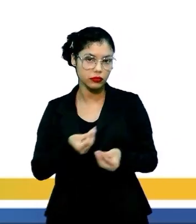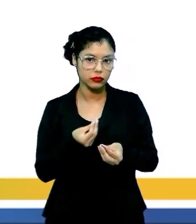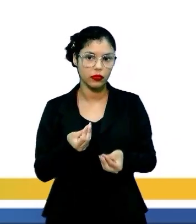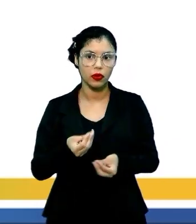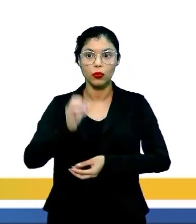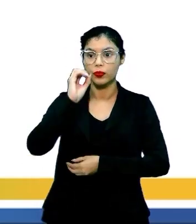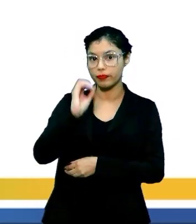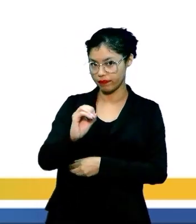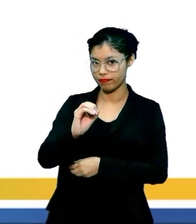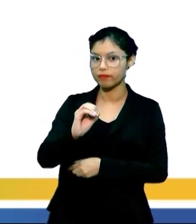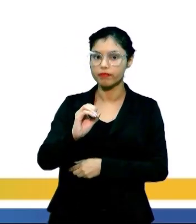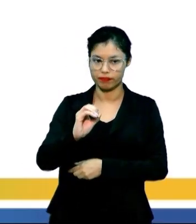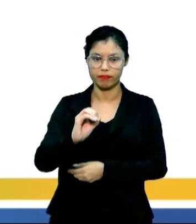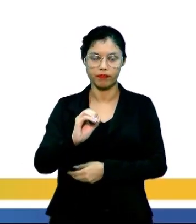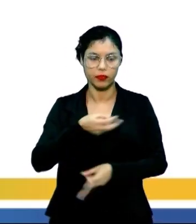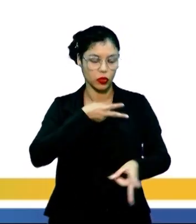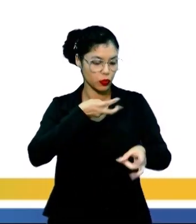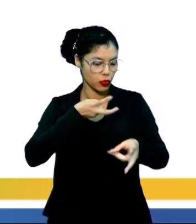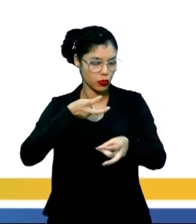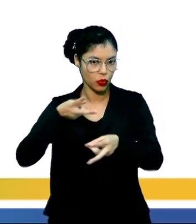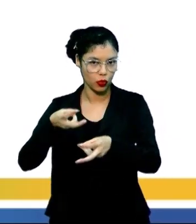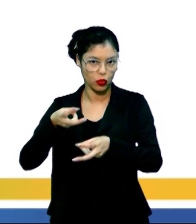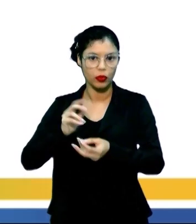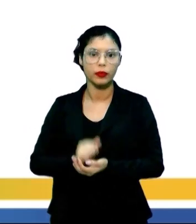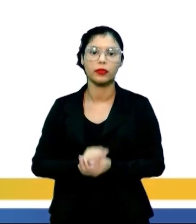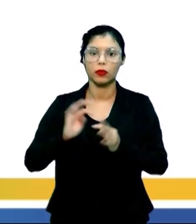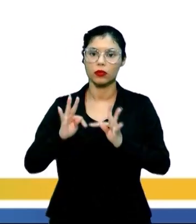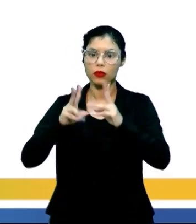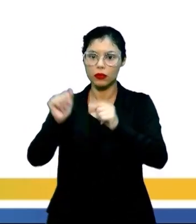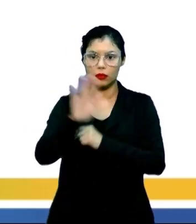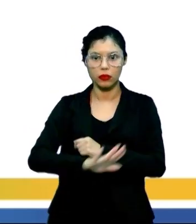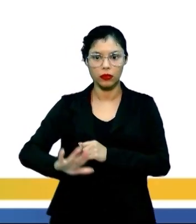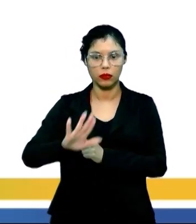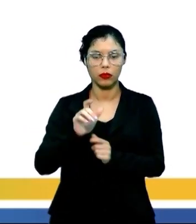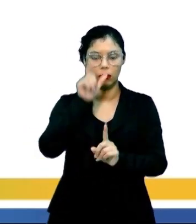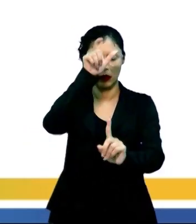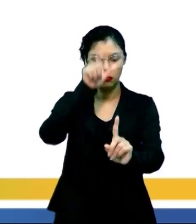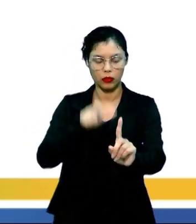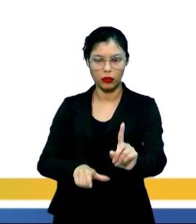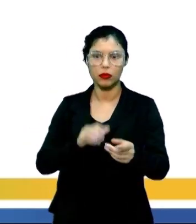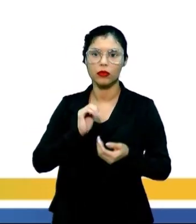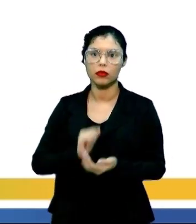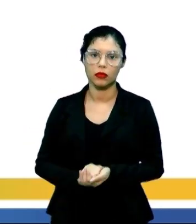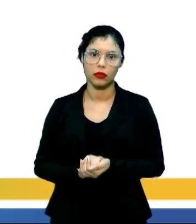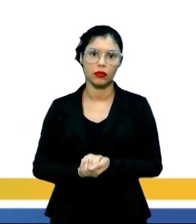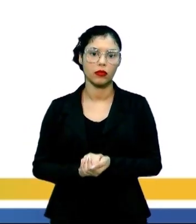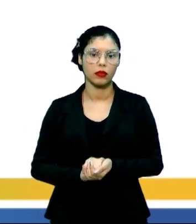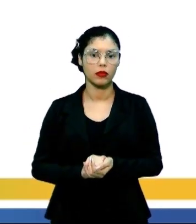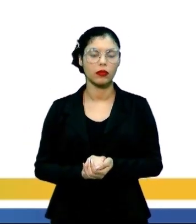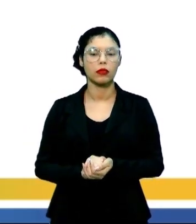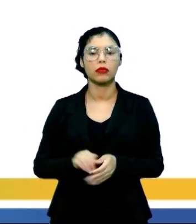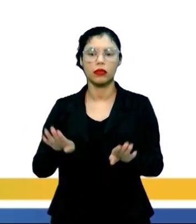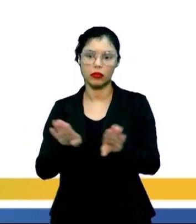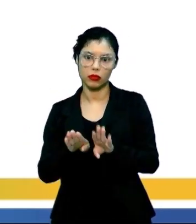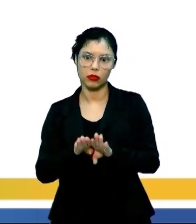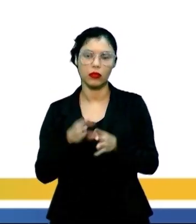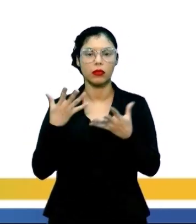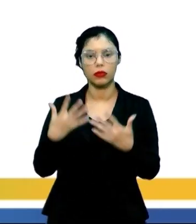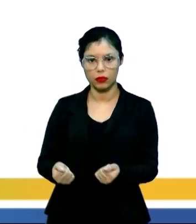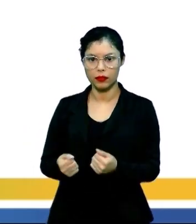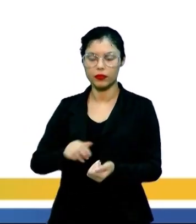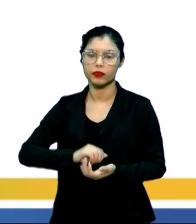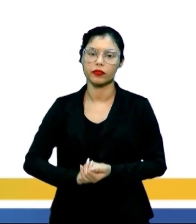marco zero, que é o ponto de observação. Toda trajetória a gente vai observar que depende do seu referencial